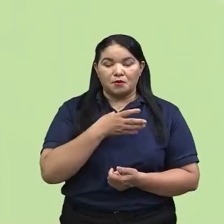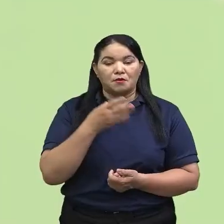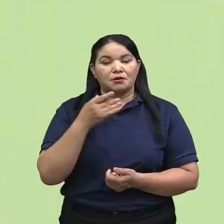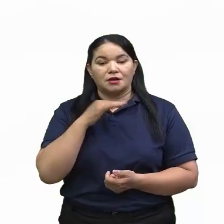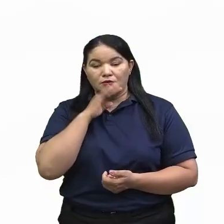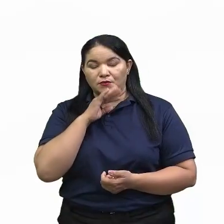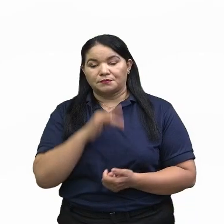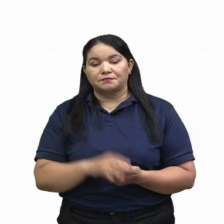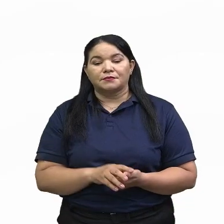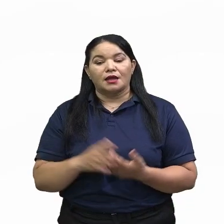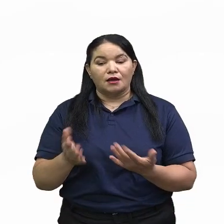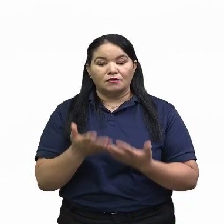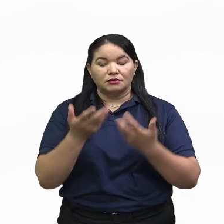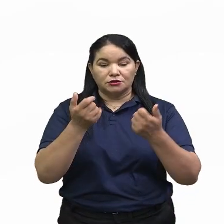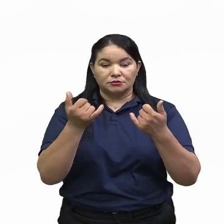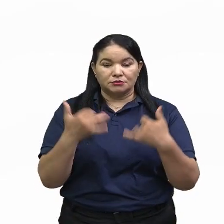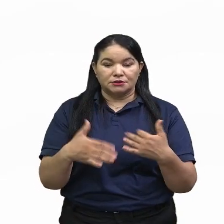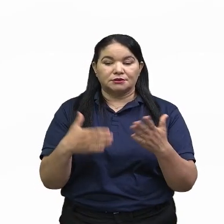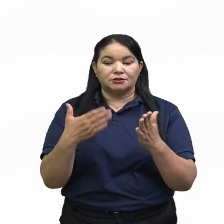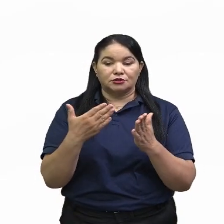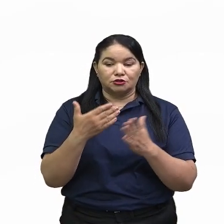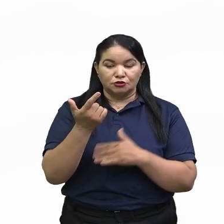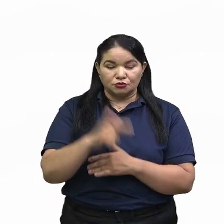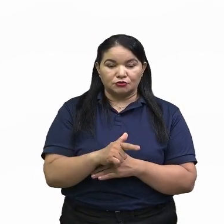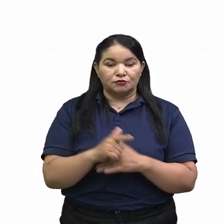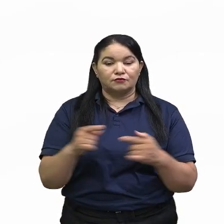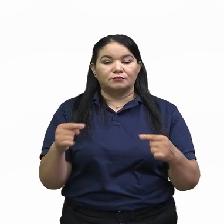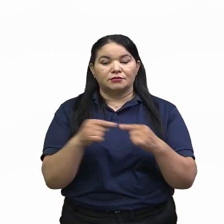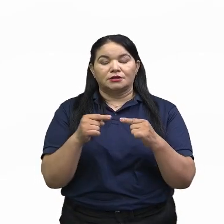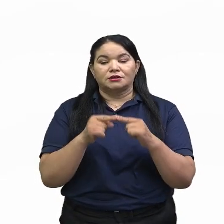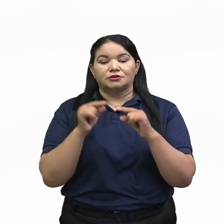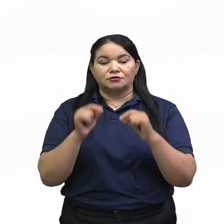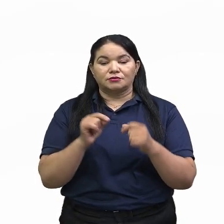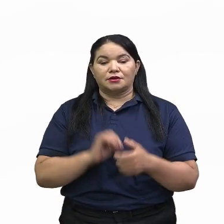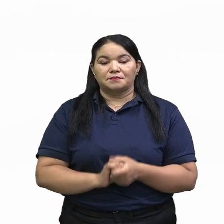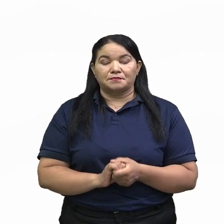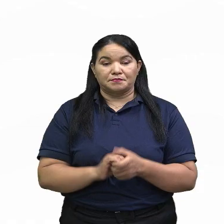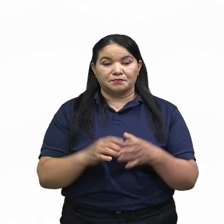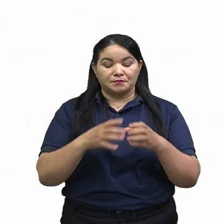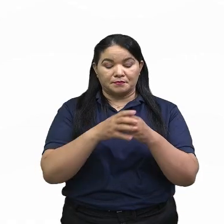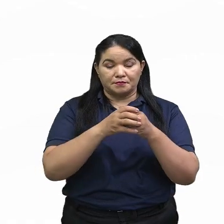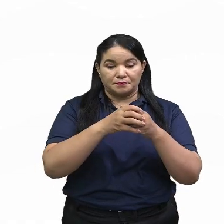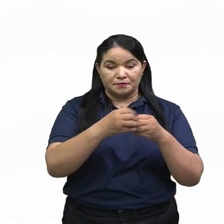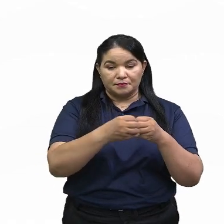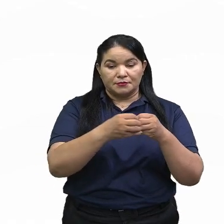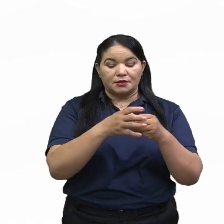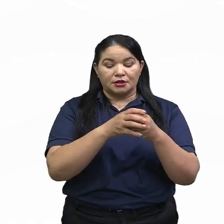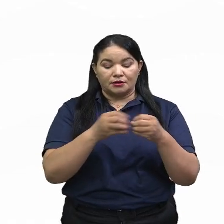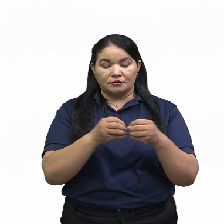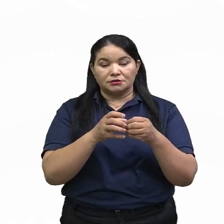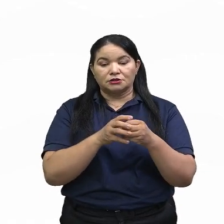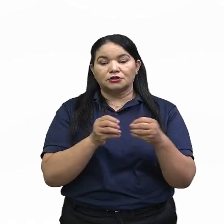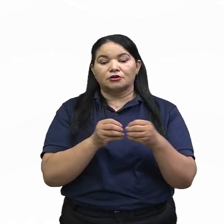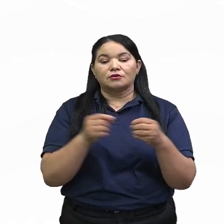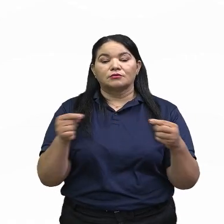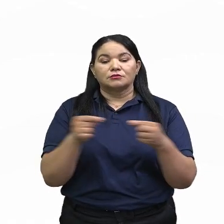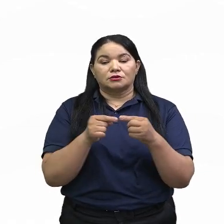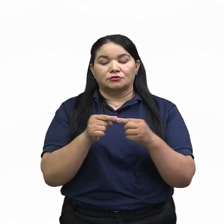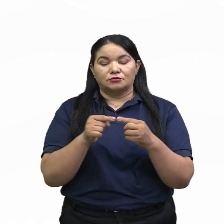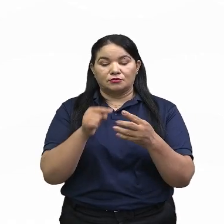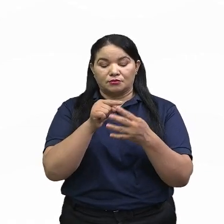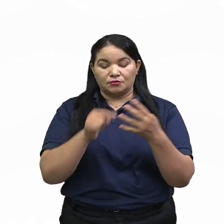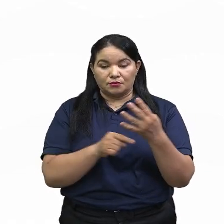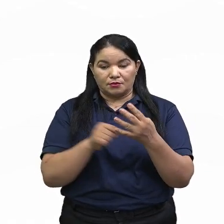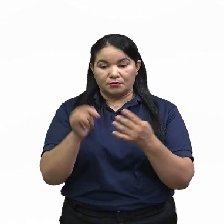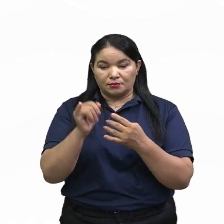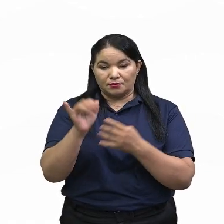e mostrar para vocês, novamente, aplicações da fissão nuclear. Olha só, temos 4